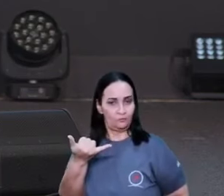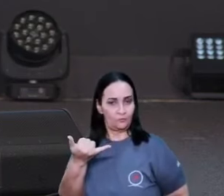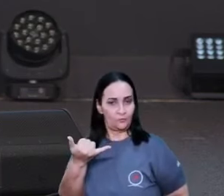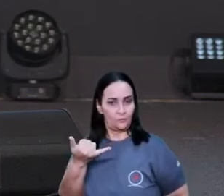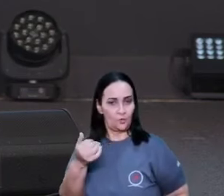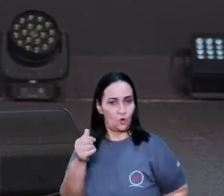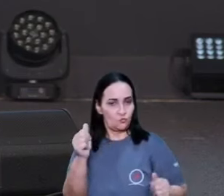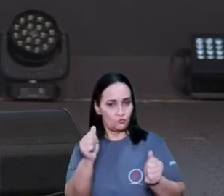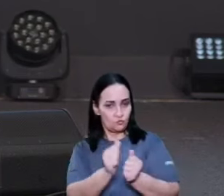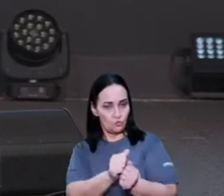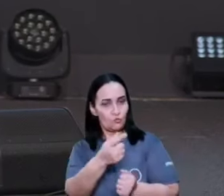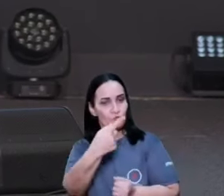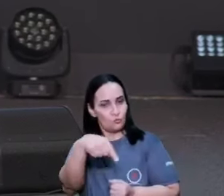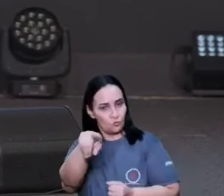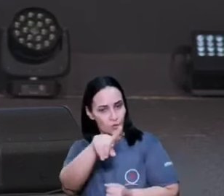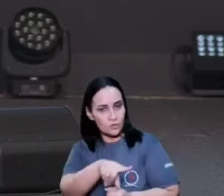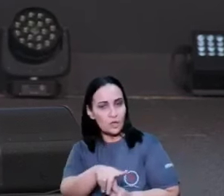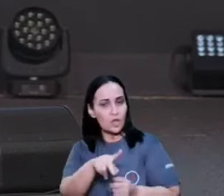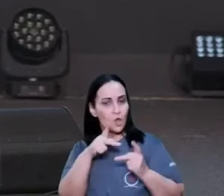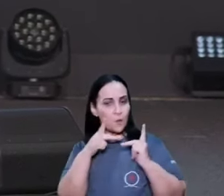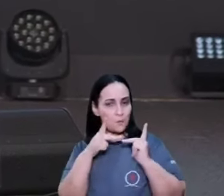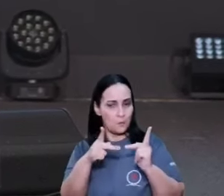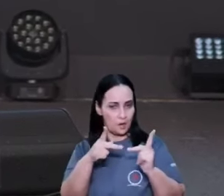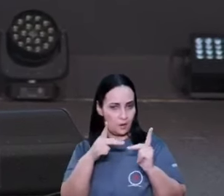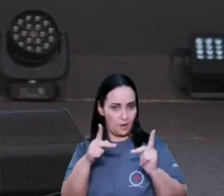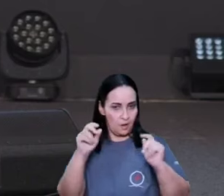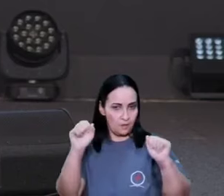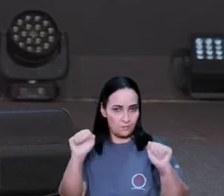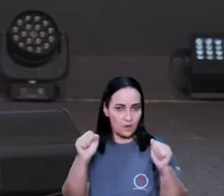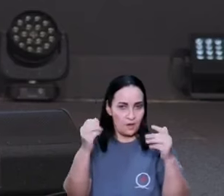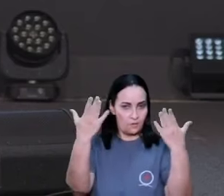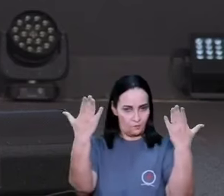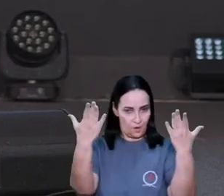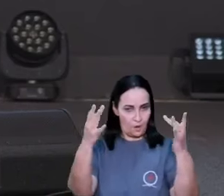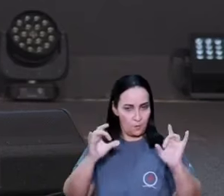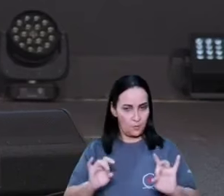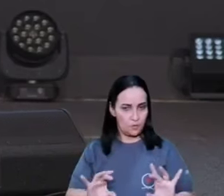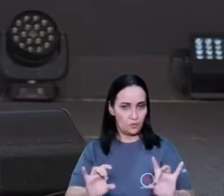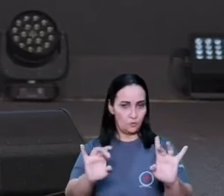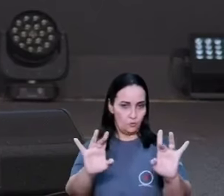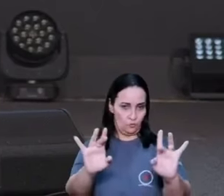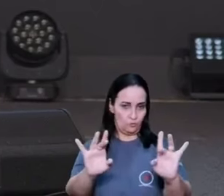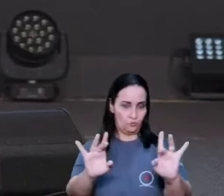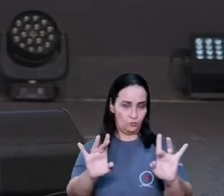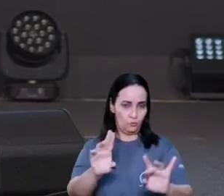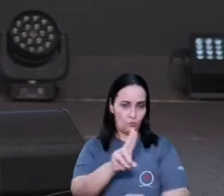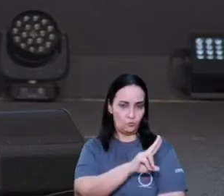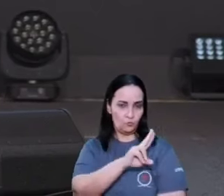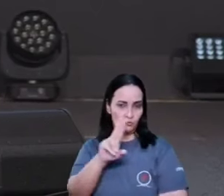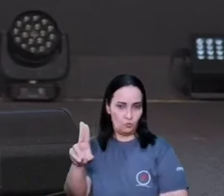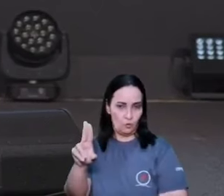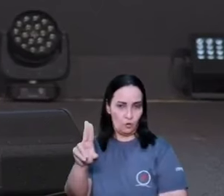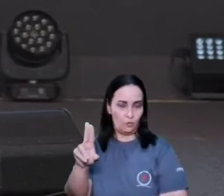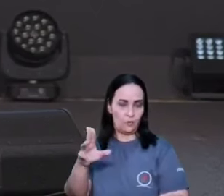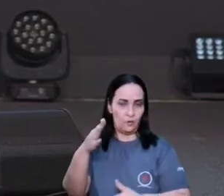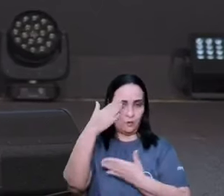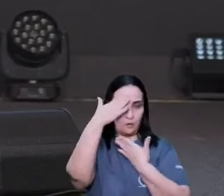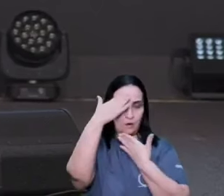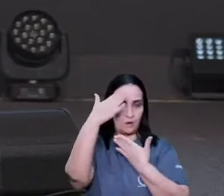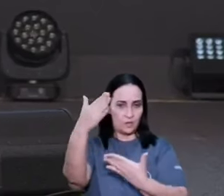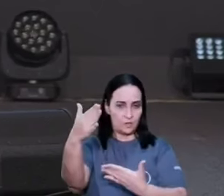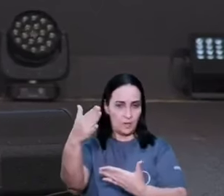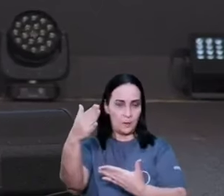noiva do cordeiro para Celebrar o seu precioso nome e agradecê-lo por